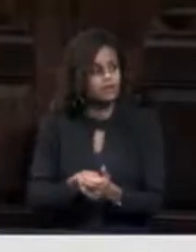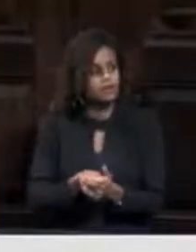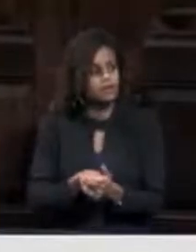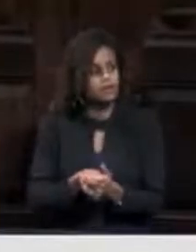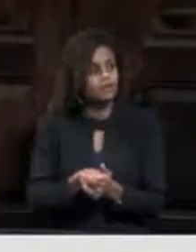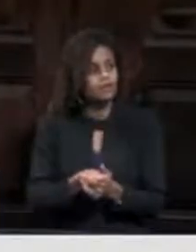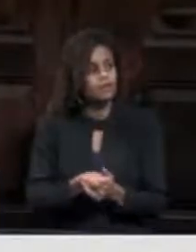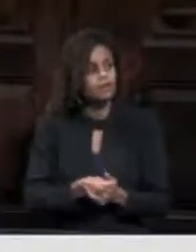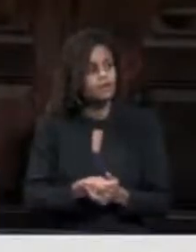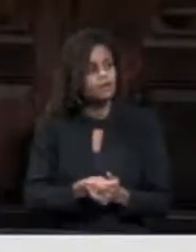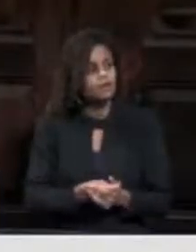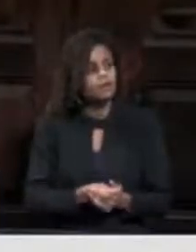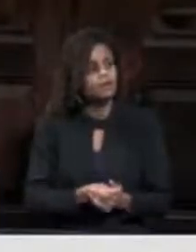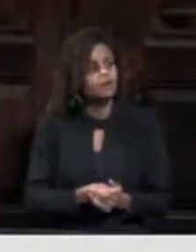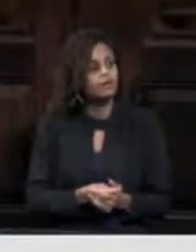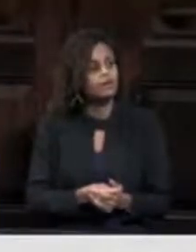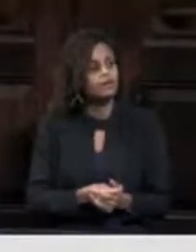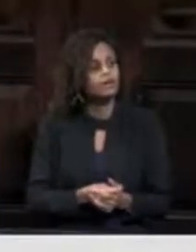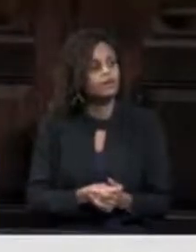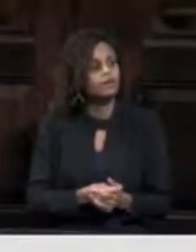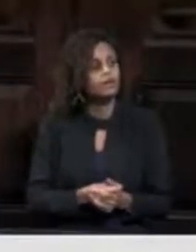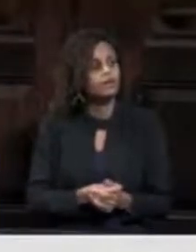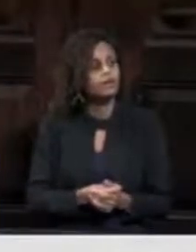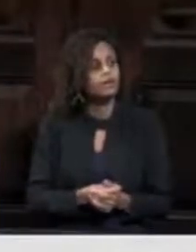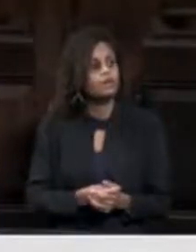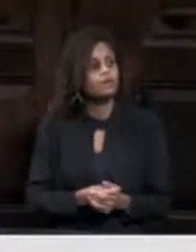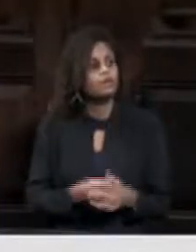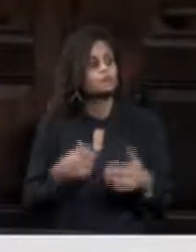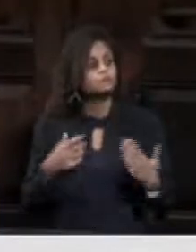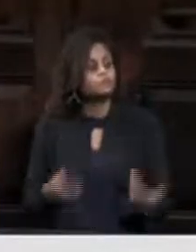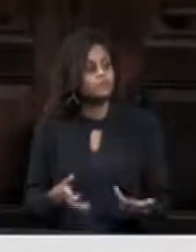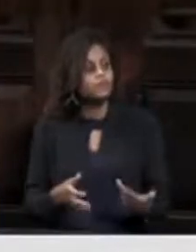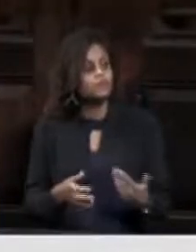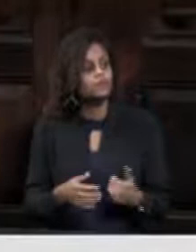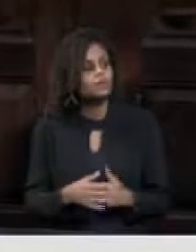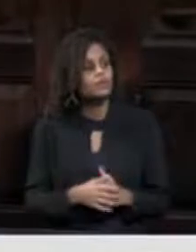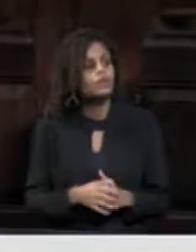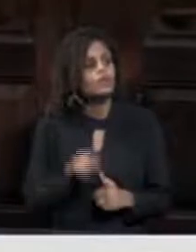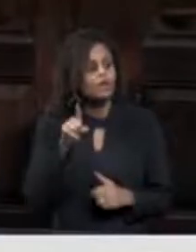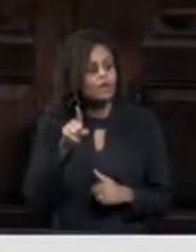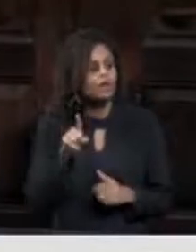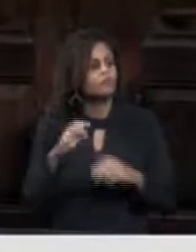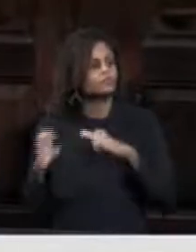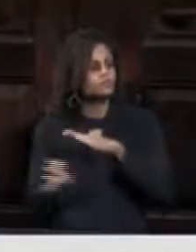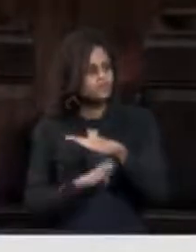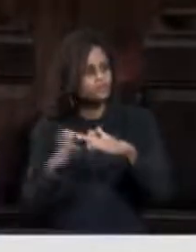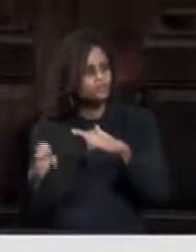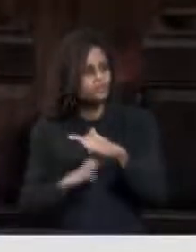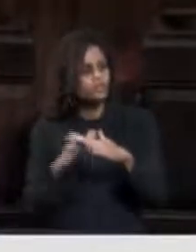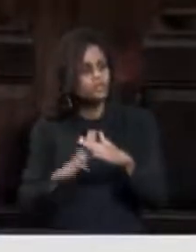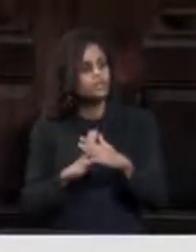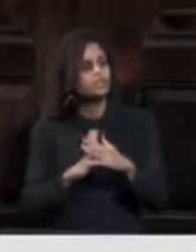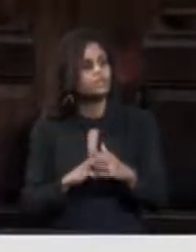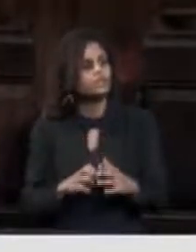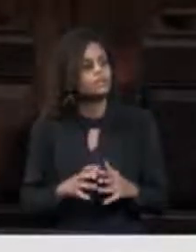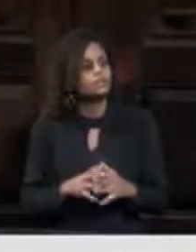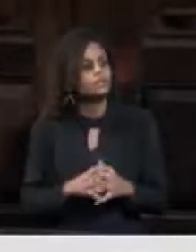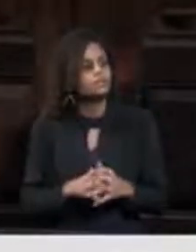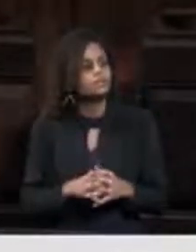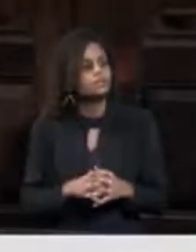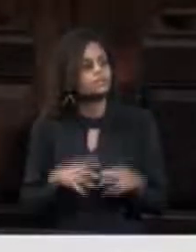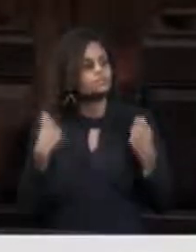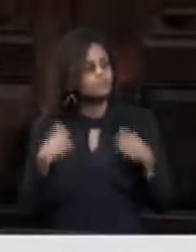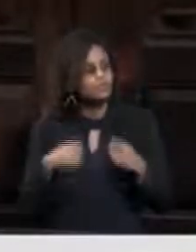transportes, no fundo, para o empresariado dos transportes, que esses recursos